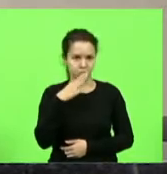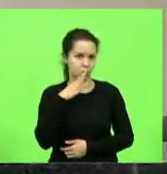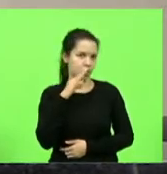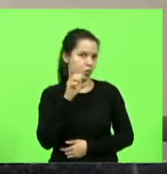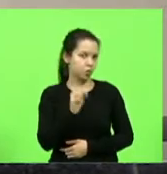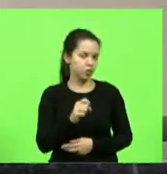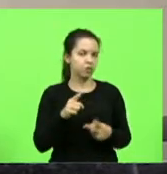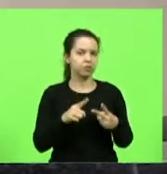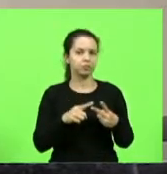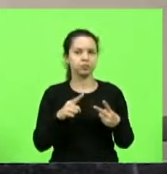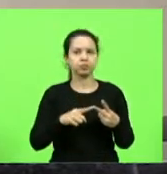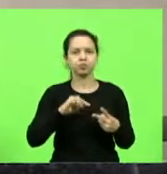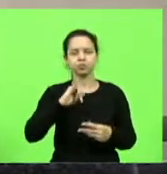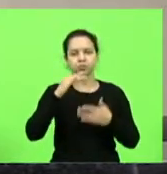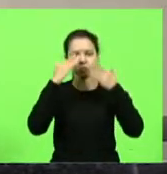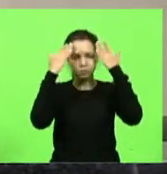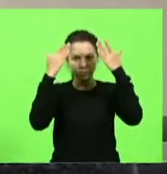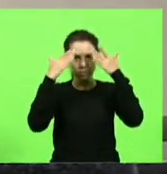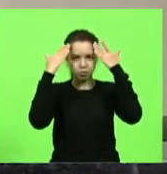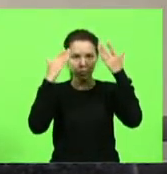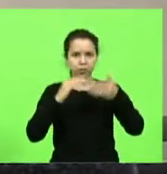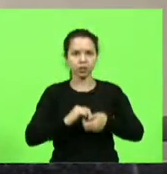sequência, deputado José Milton Schaefer.